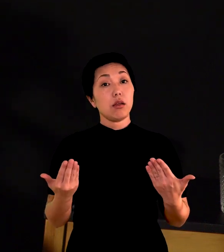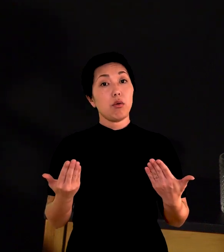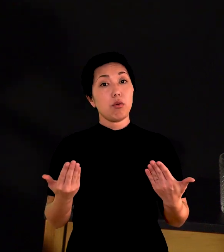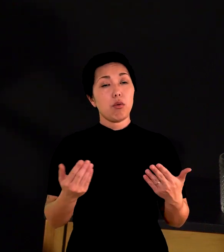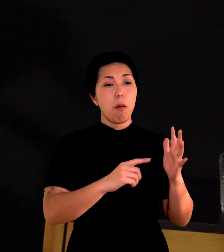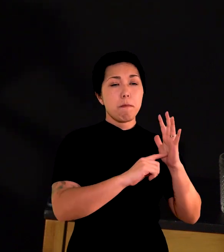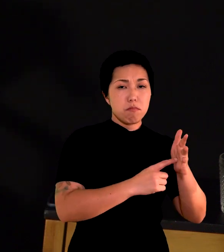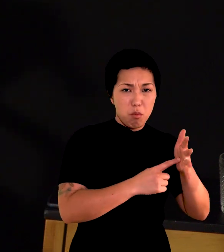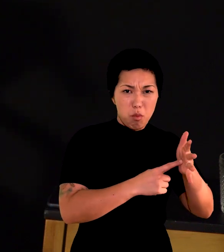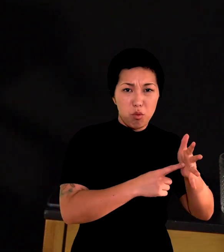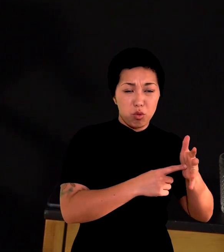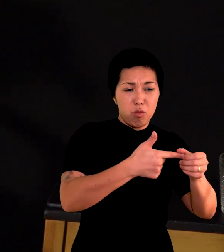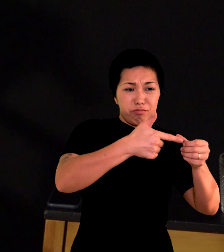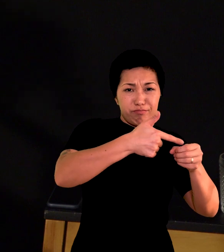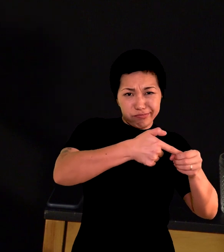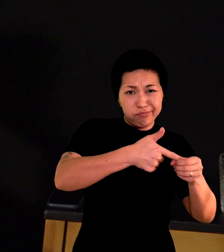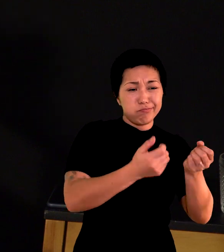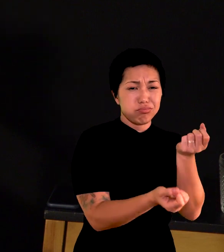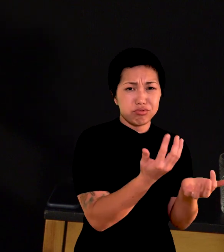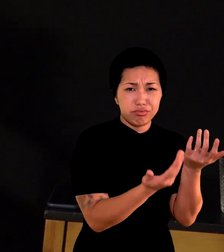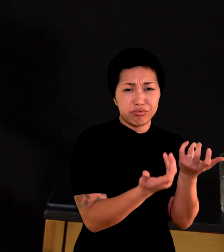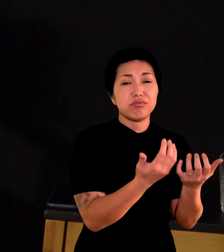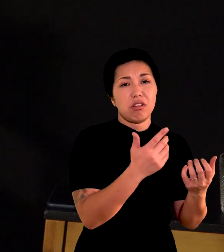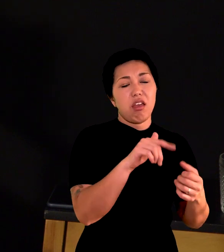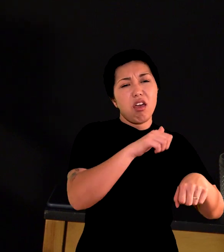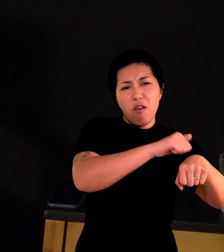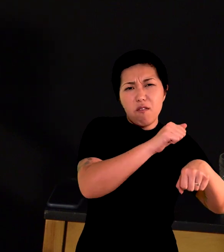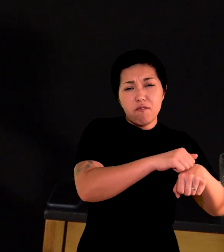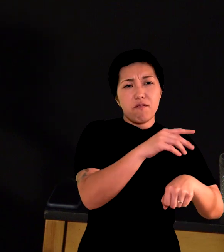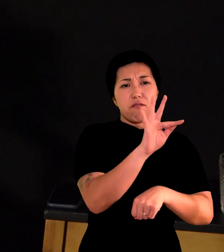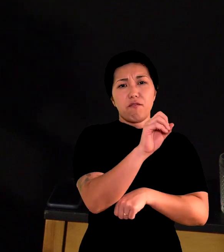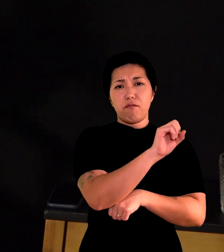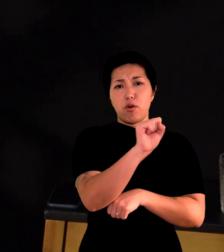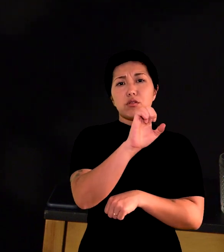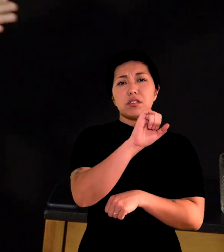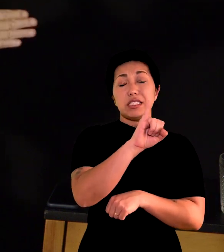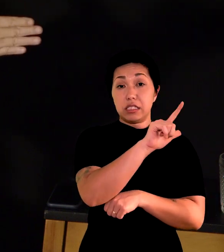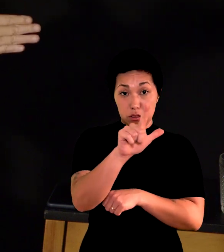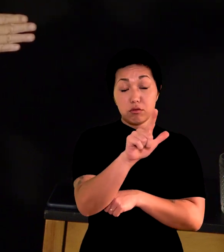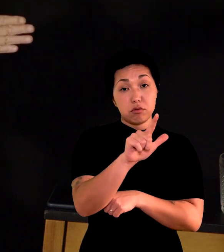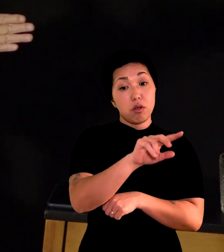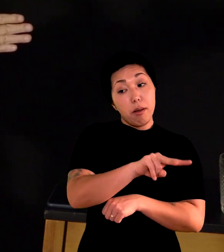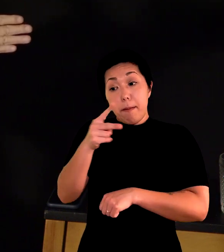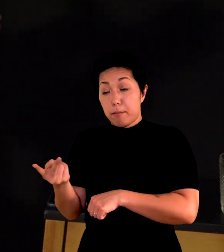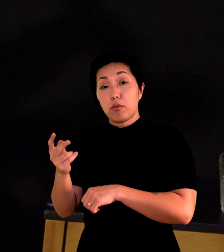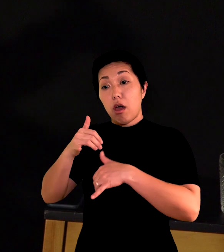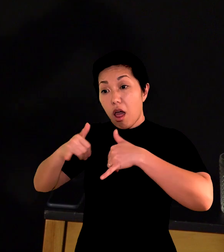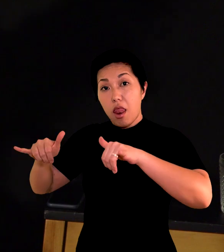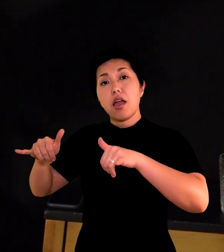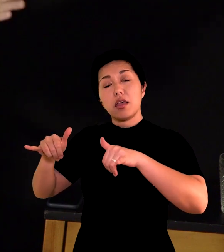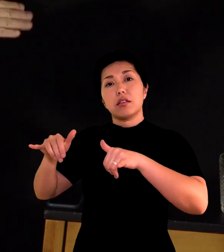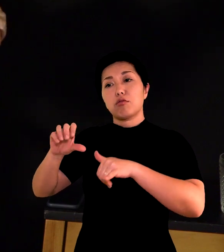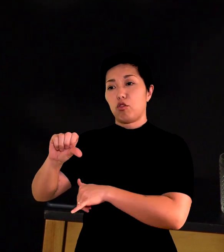migrar do motor, por exemplo, a combustão, né, do fóssil para o elétrico,